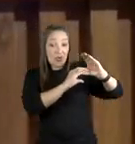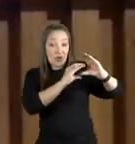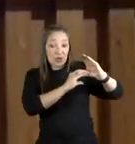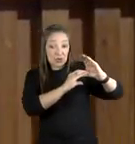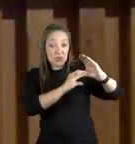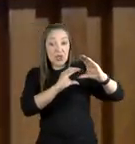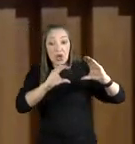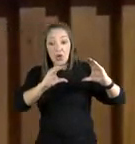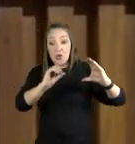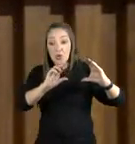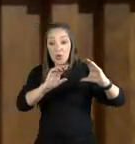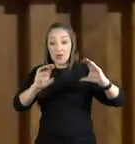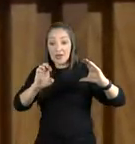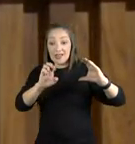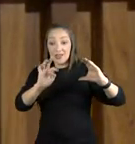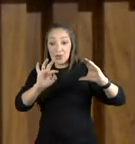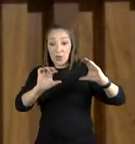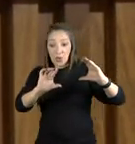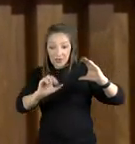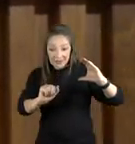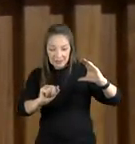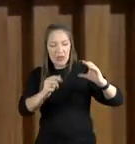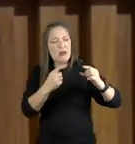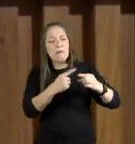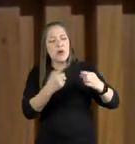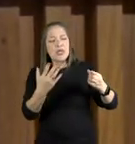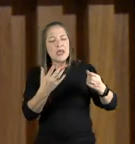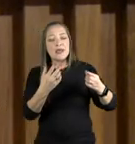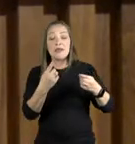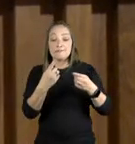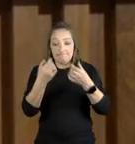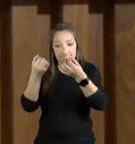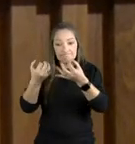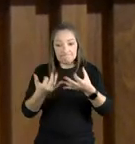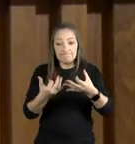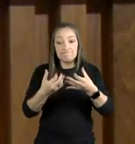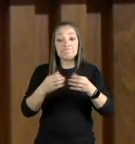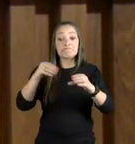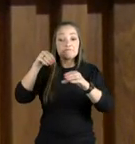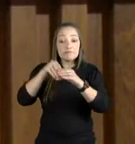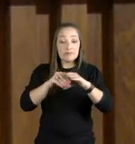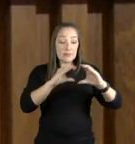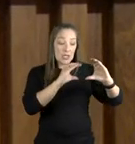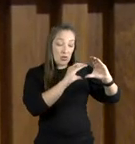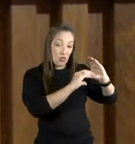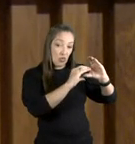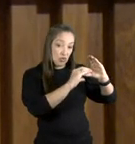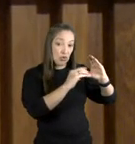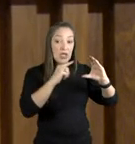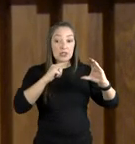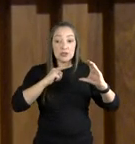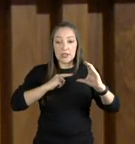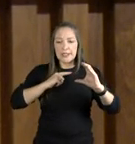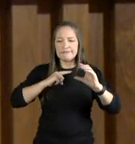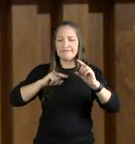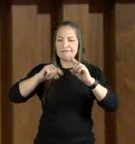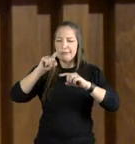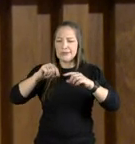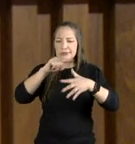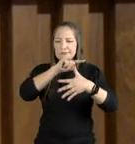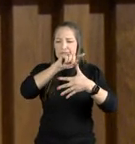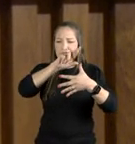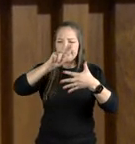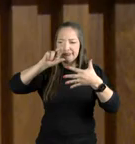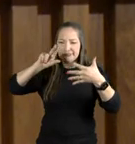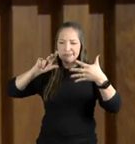corretora? Vou explicar por quê. Dentro da corretora, você tem, primeiro, produtos diversificados de vários